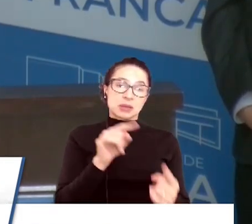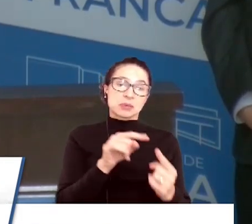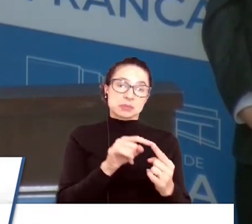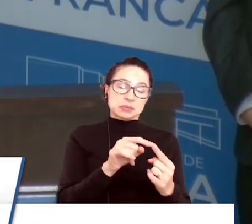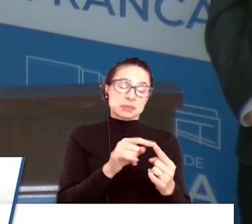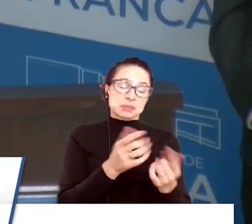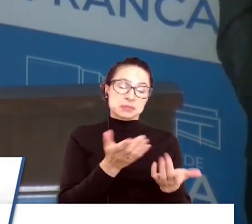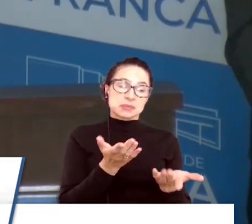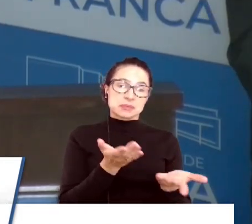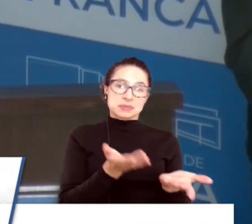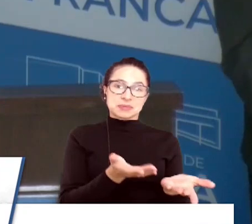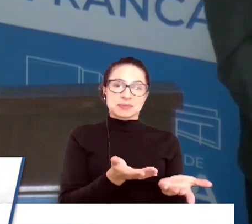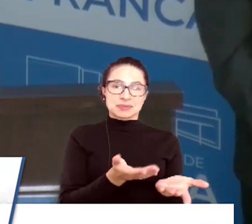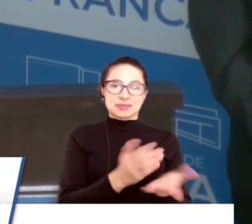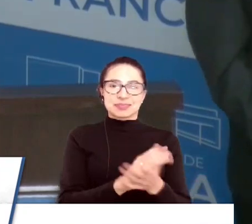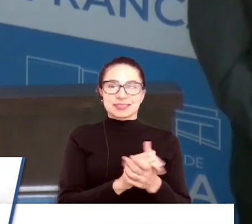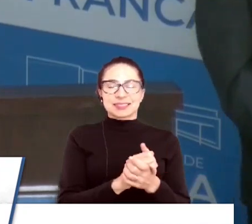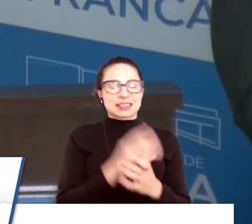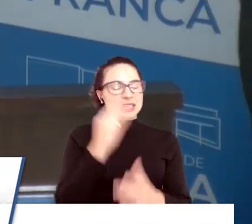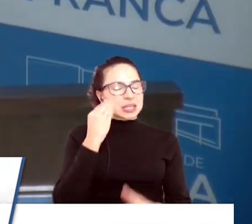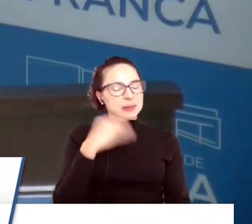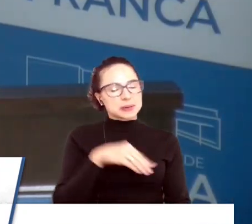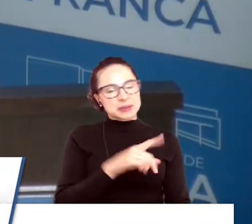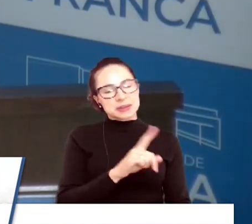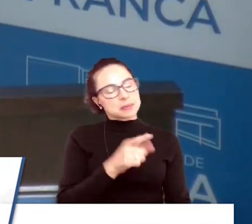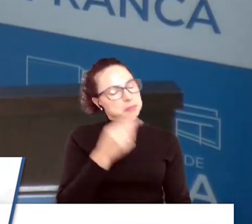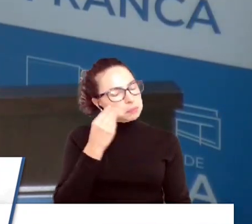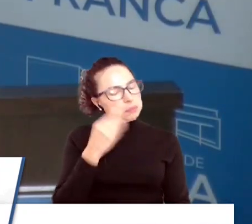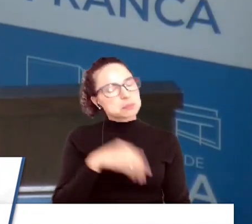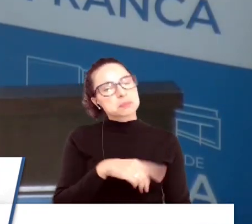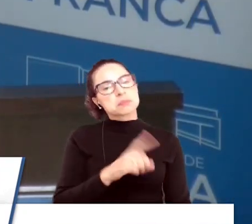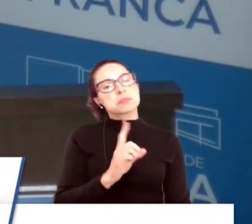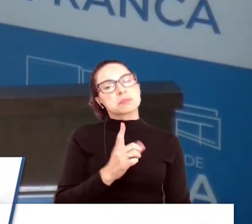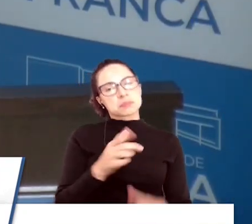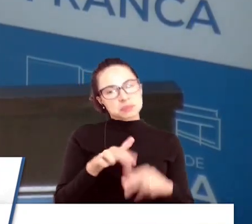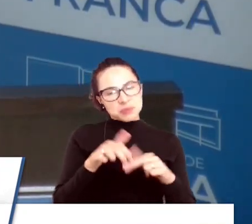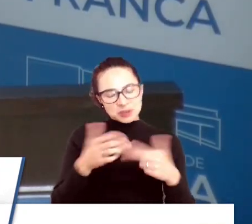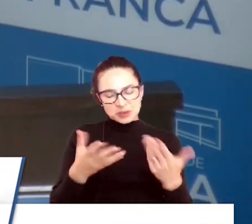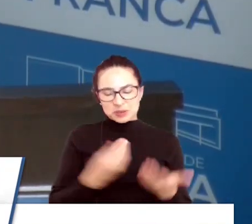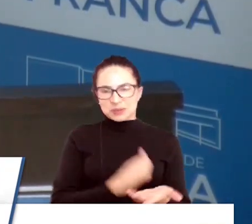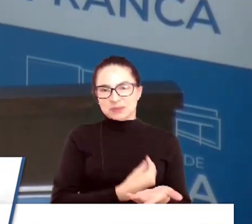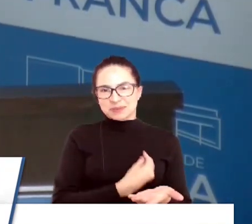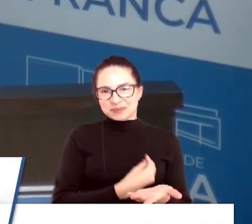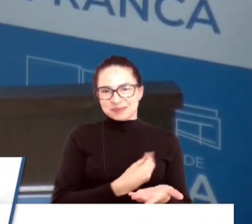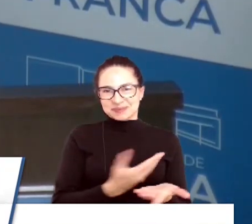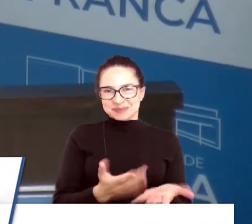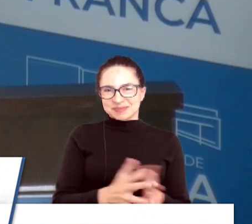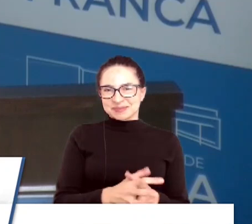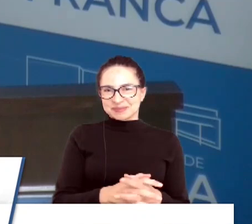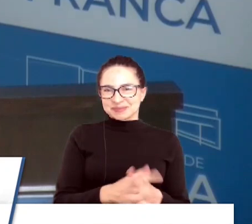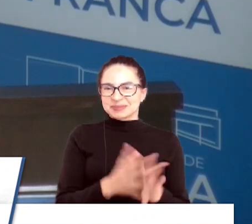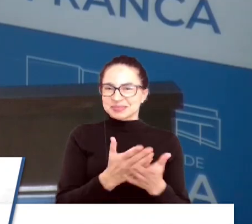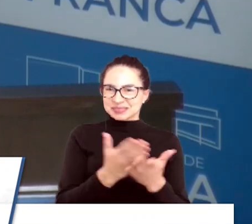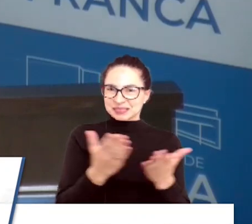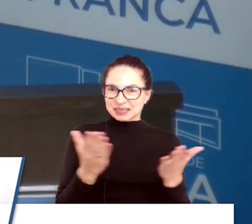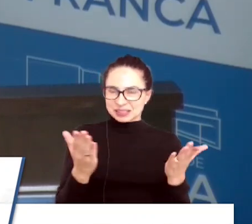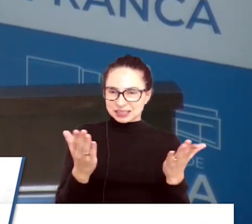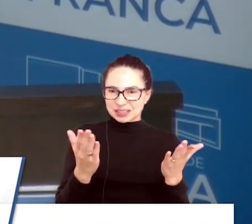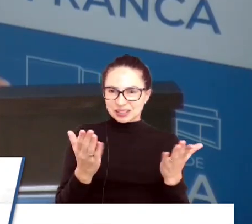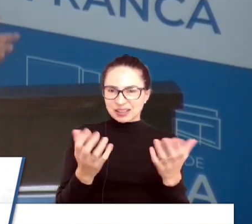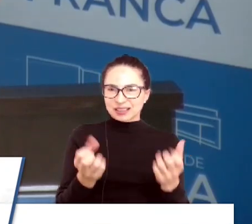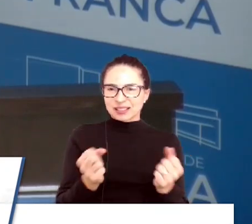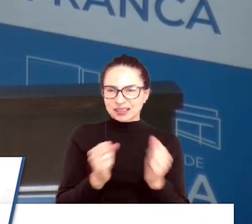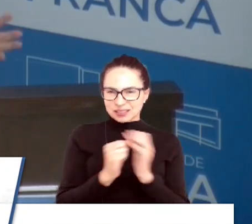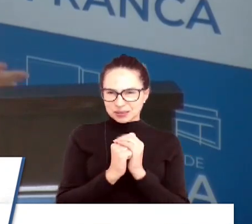falando com ela: não desista. E ela não desistiu, por isso que está de pé aqui. Vocês permitem que eu faça uma